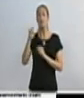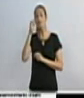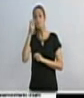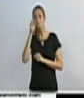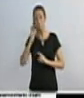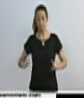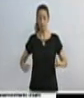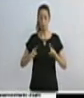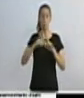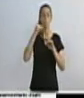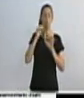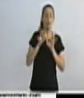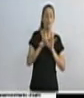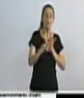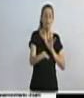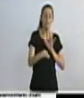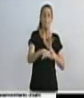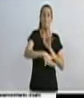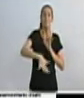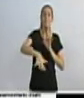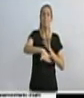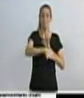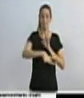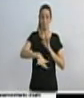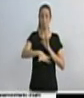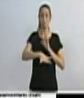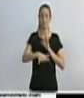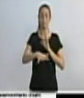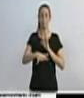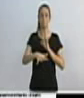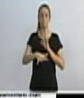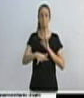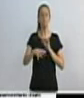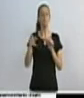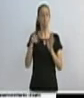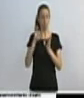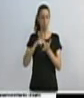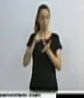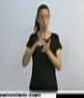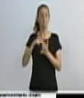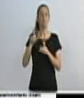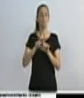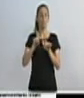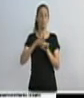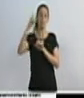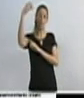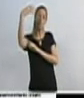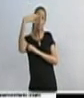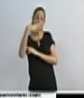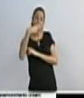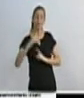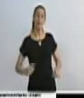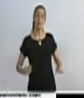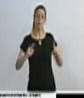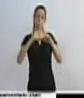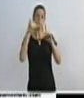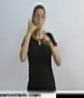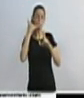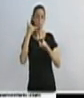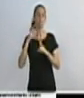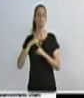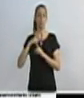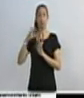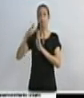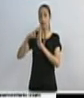distância correspondente aos afastamentos utilizados para ventilar ou iluminar compartimentos das edificações exigidos pela